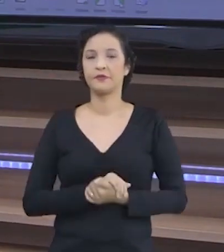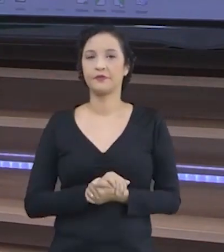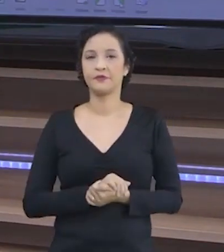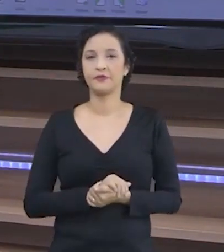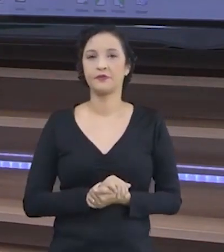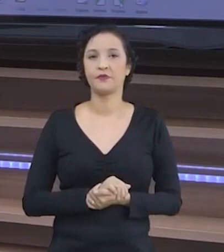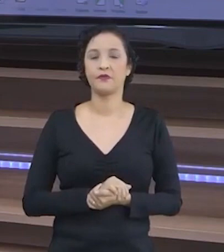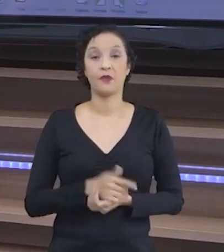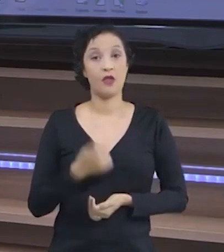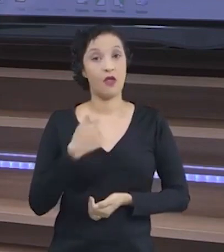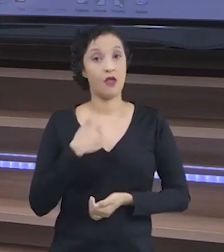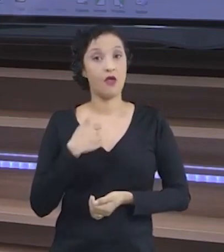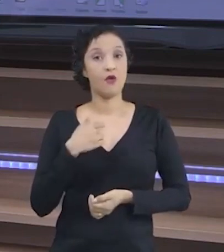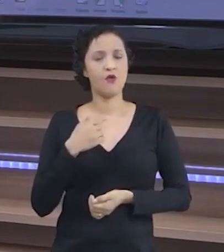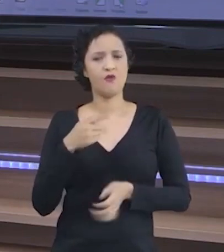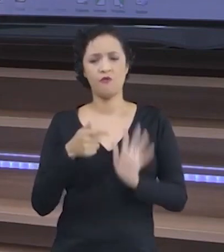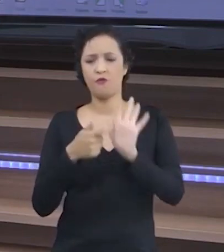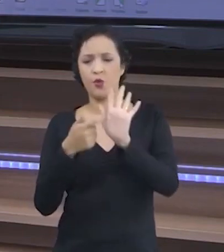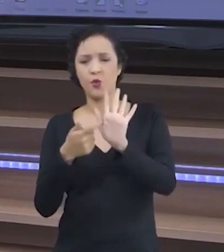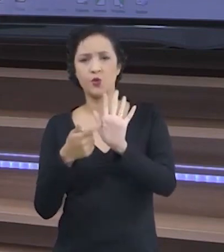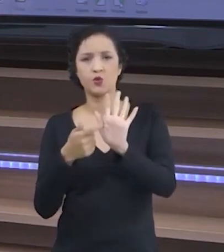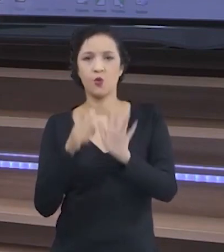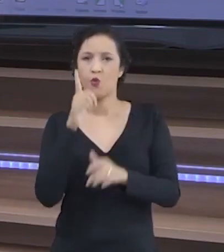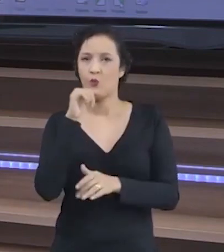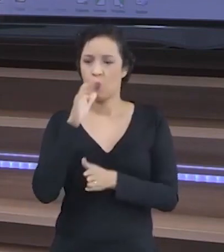Quando eu digo assim, o rio secou,